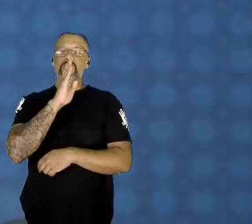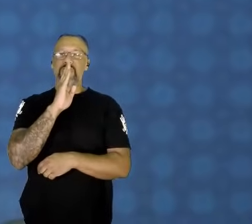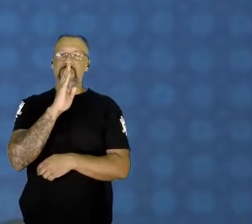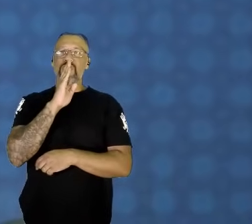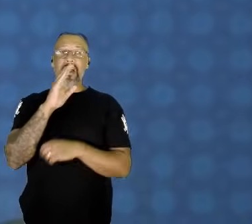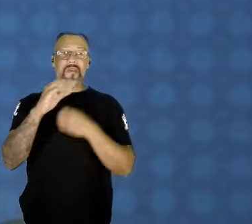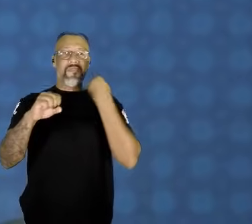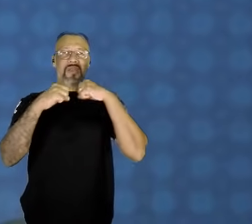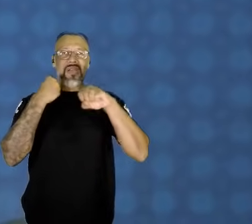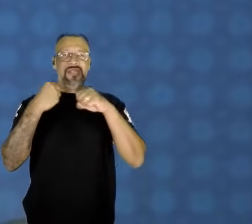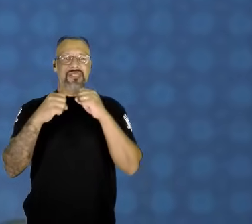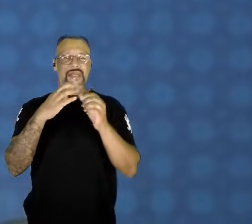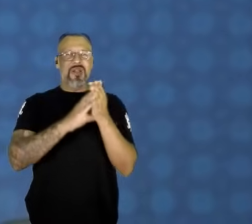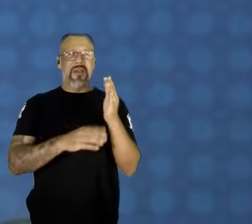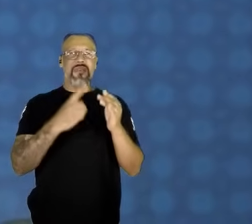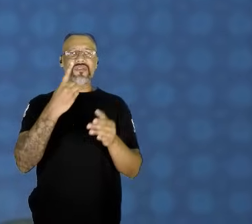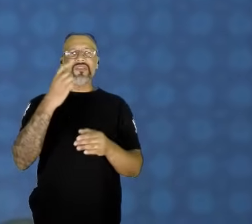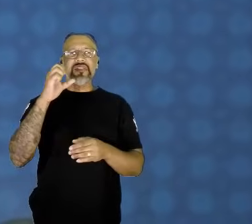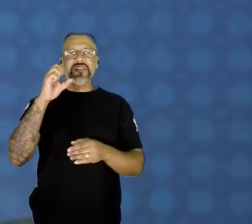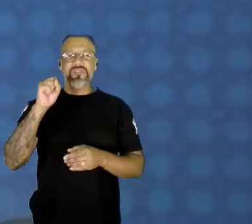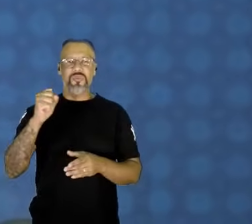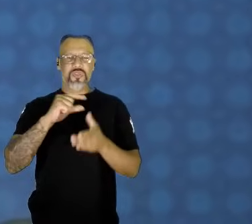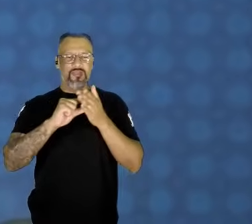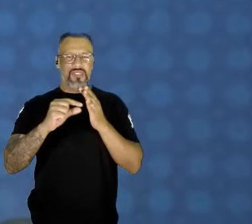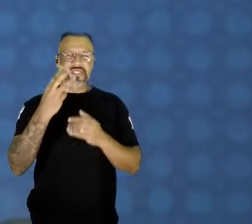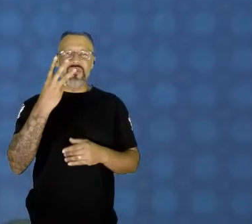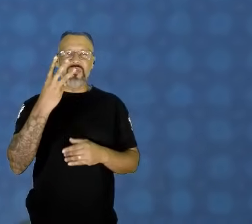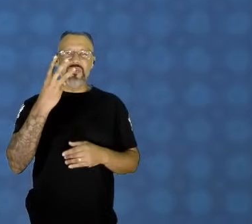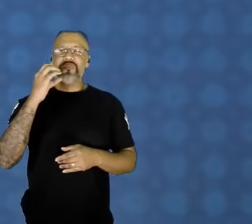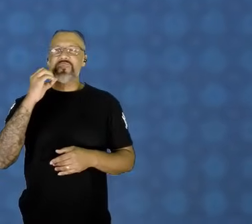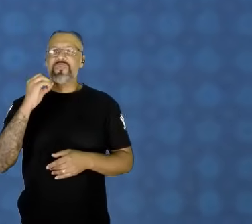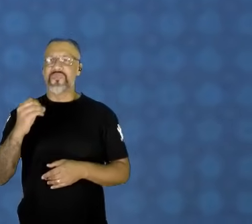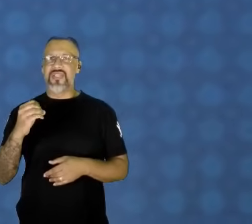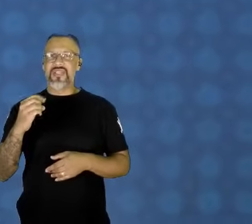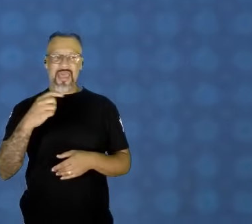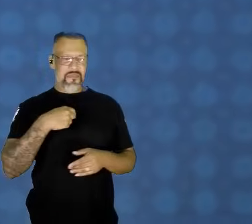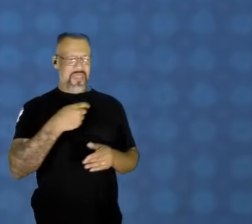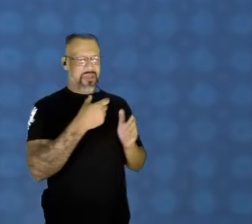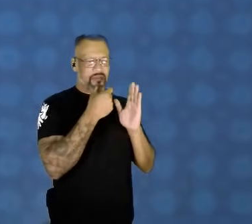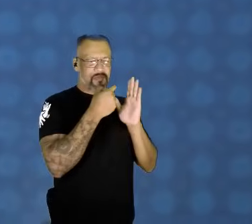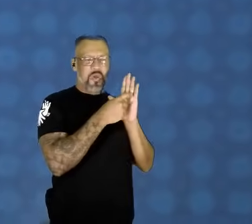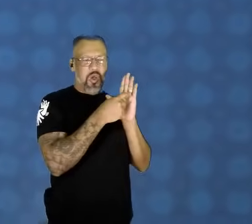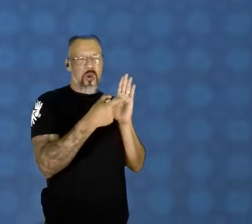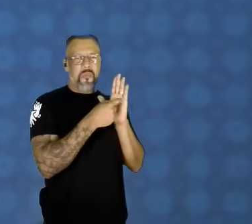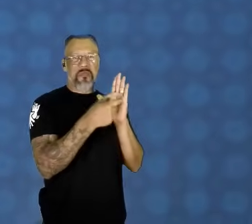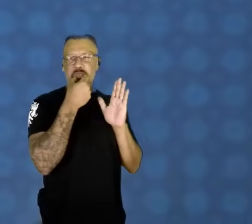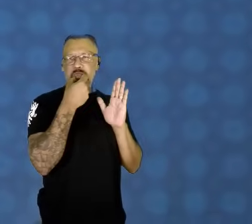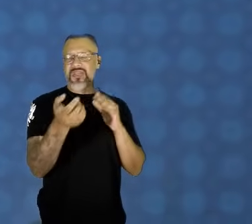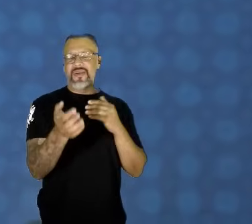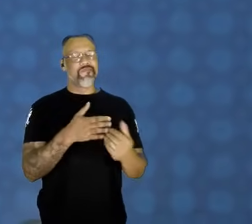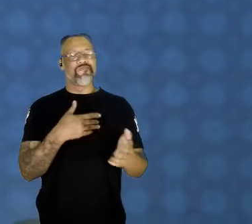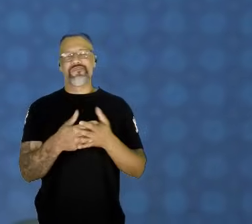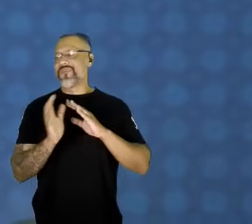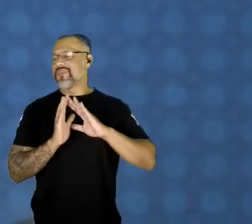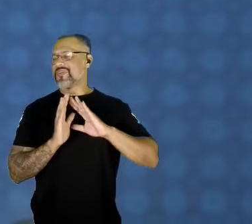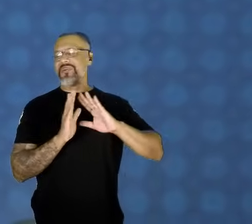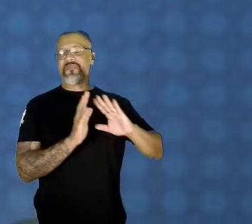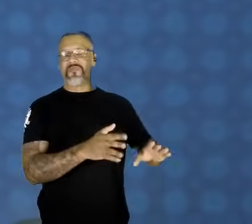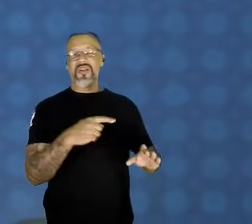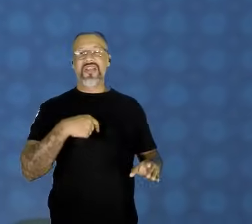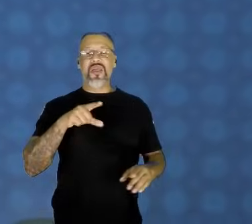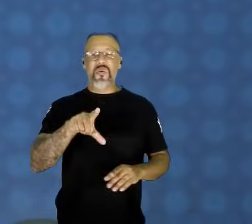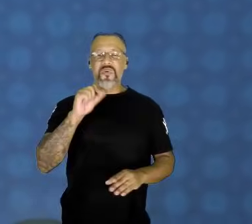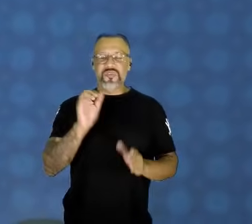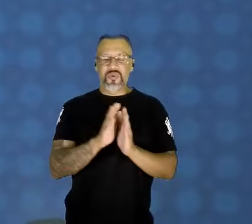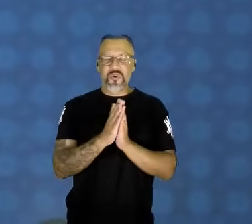e entre a minha opinião e a Bíblia, eu fico com a Bíblia, e entre o que você pensa de Deus e o